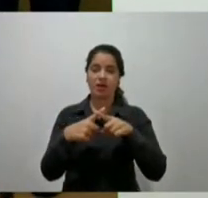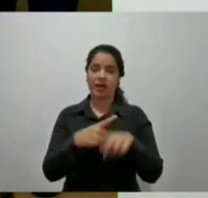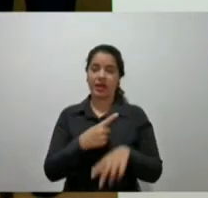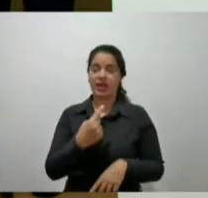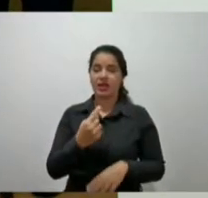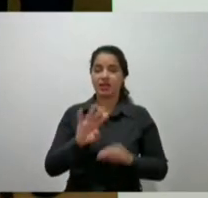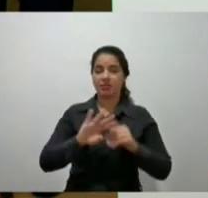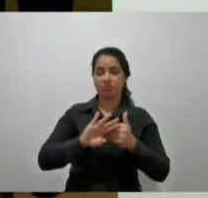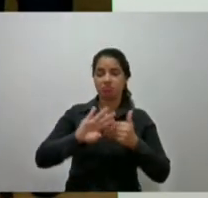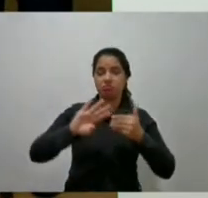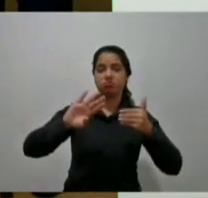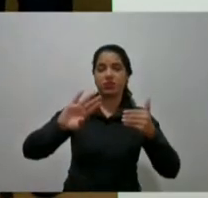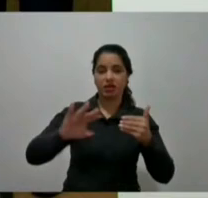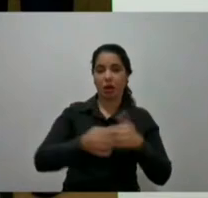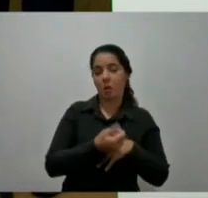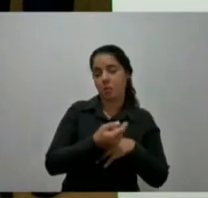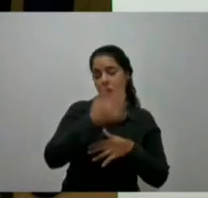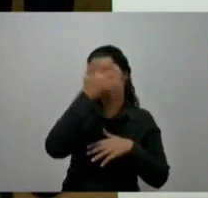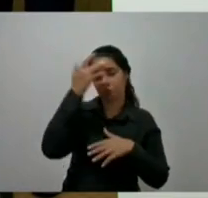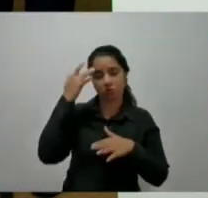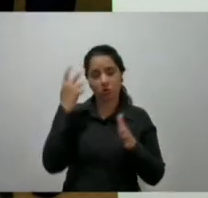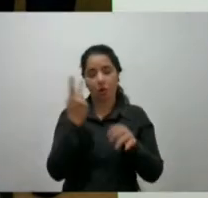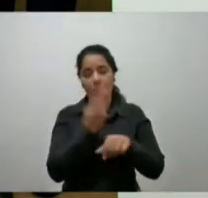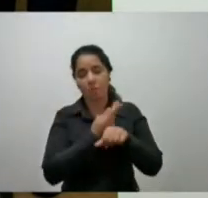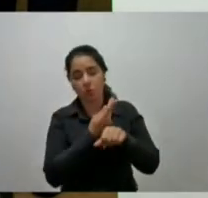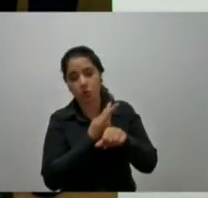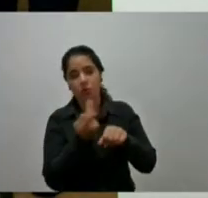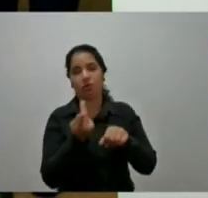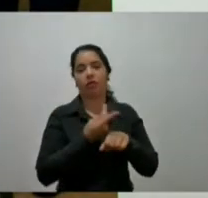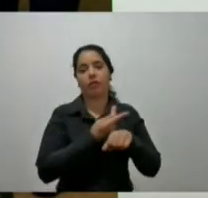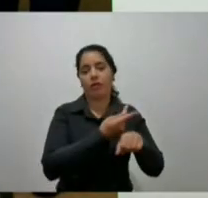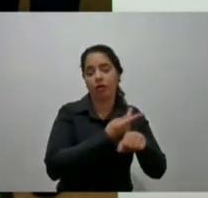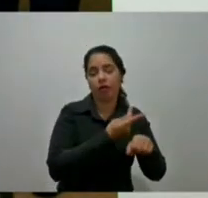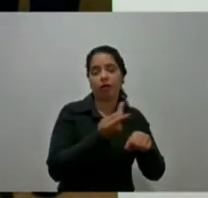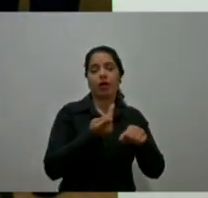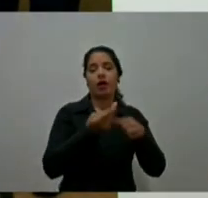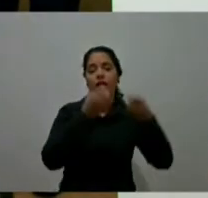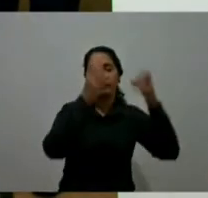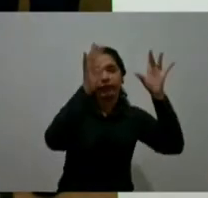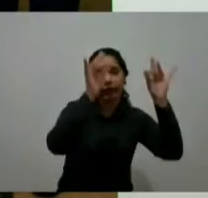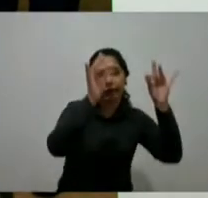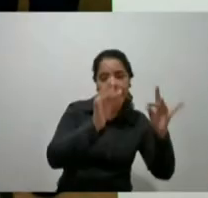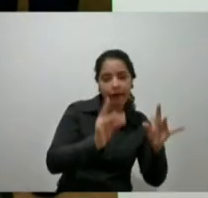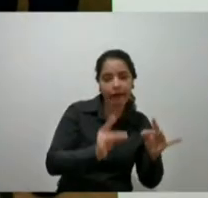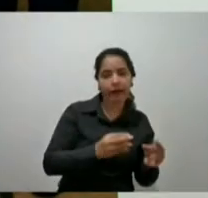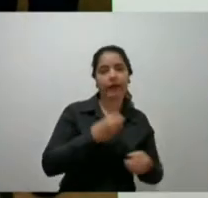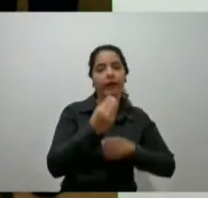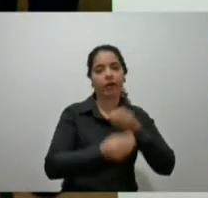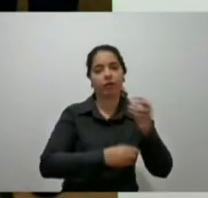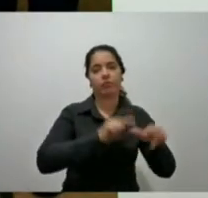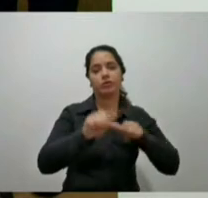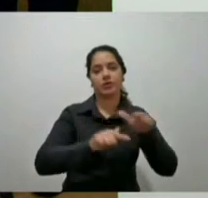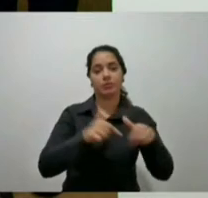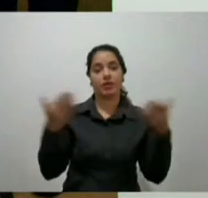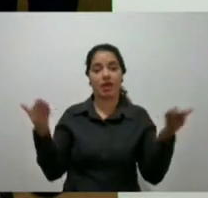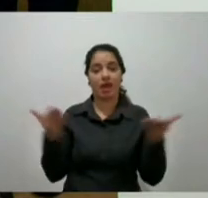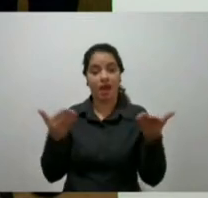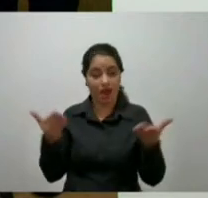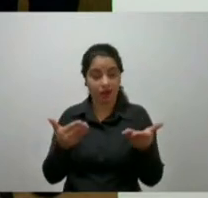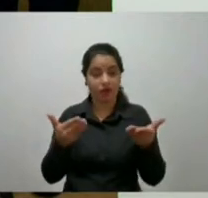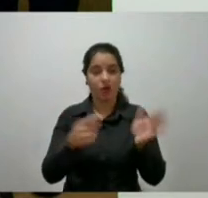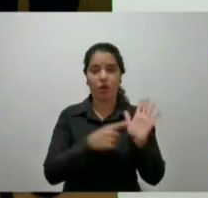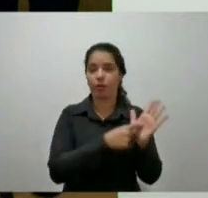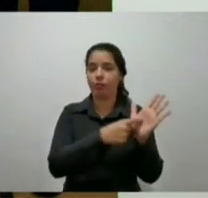que iam lá procurar no detalhe se nós tínhamos esse tipo de iniciativa. Agora isso fica um pouco